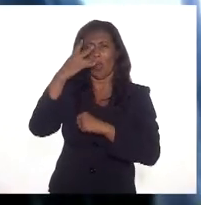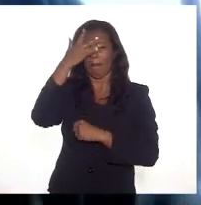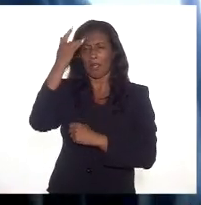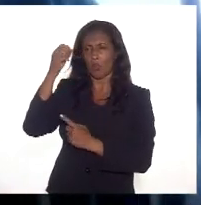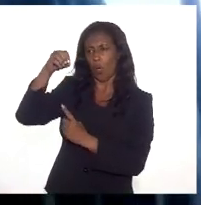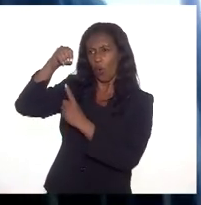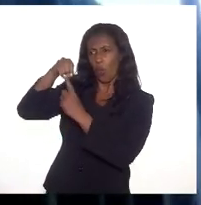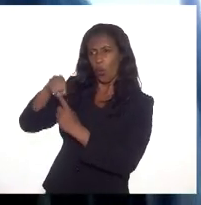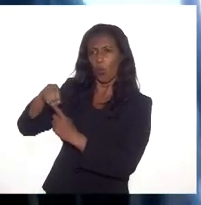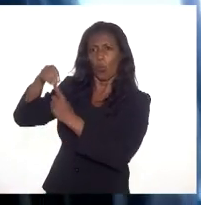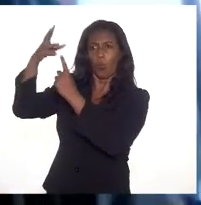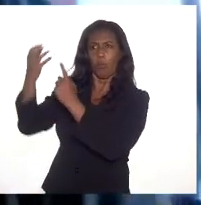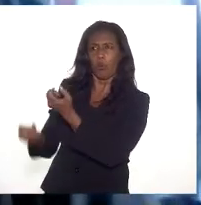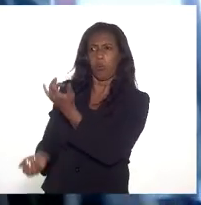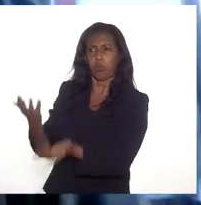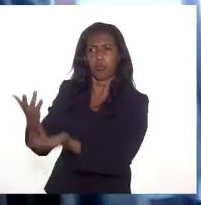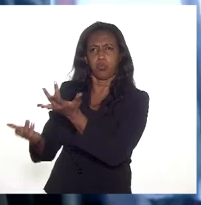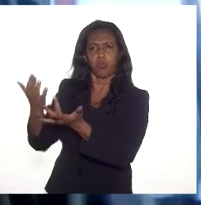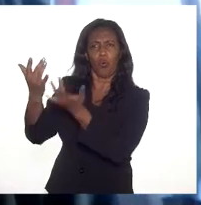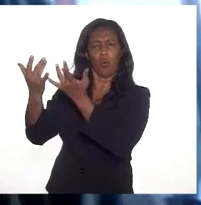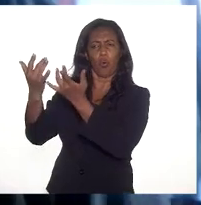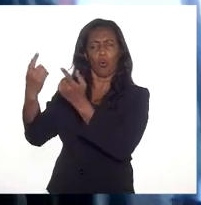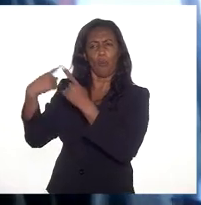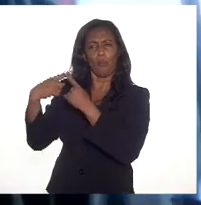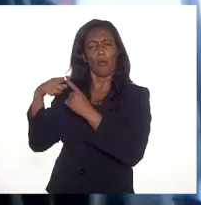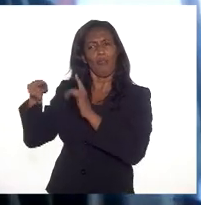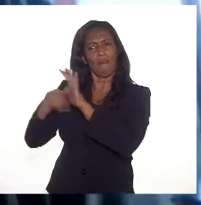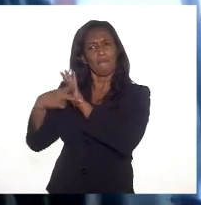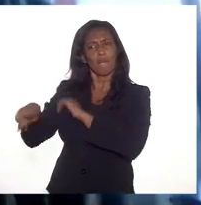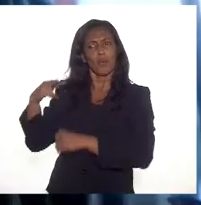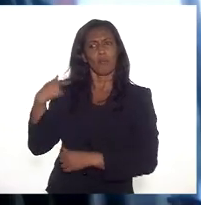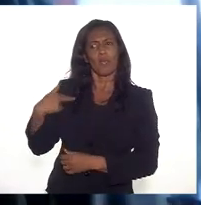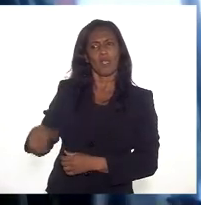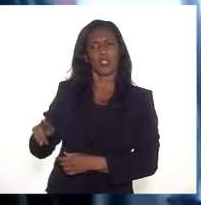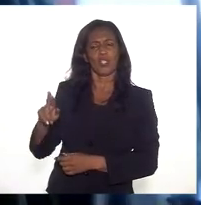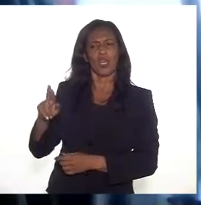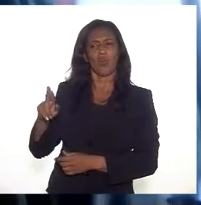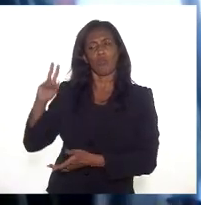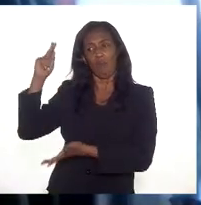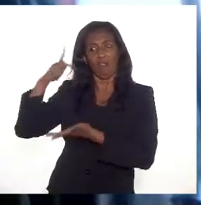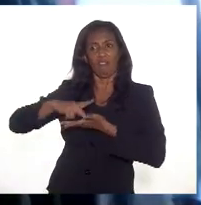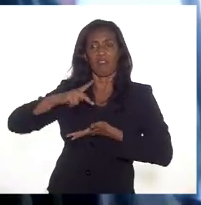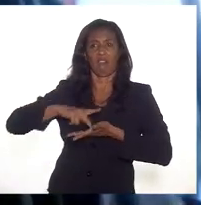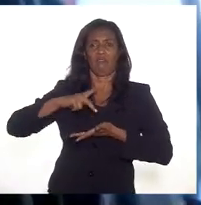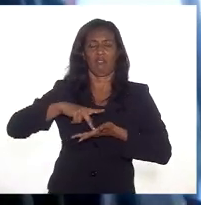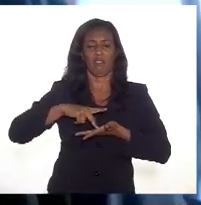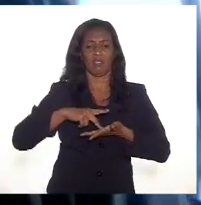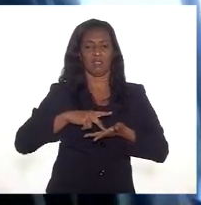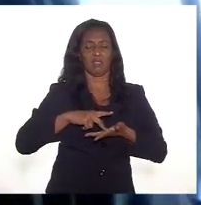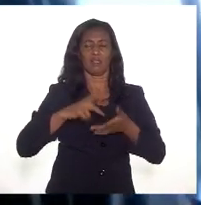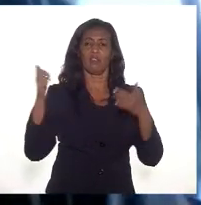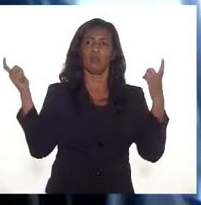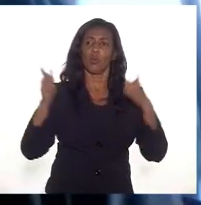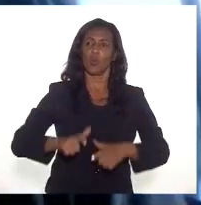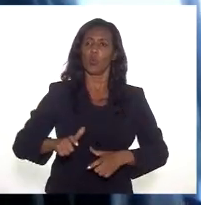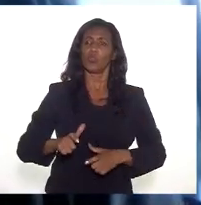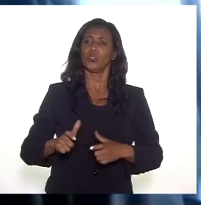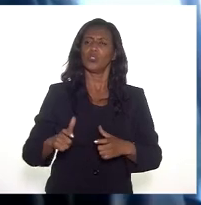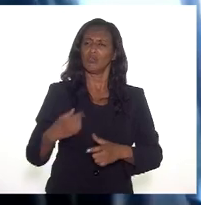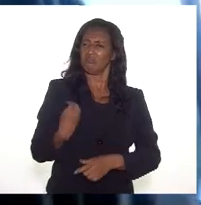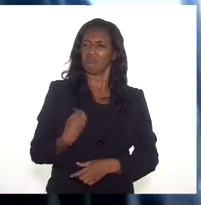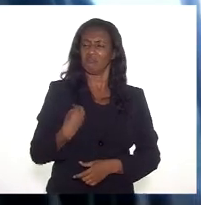queimadas nas fogueiras porque tinham uma religião que não era a religião oficial. Aonde nós